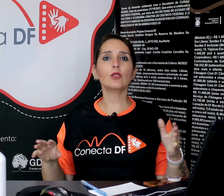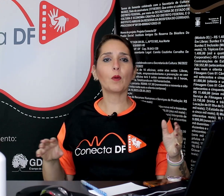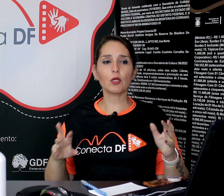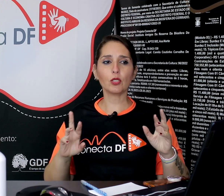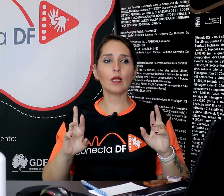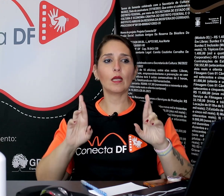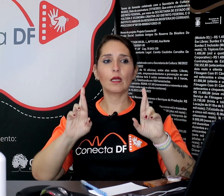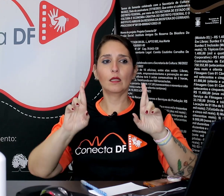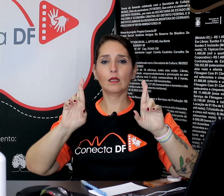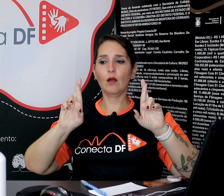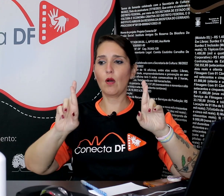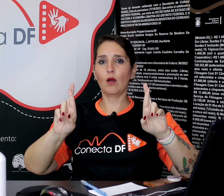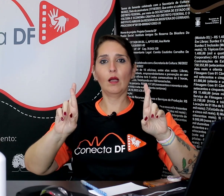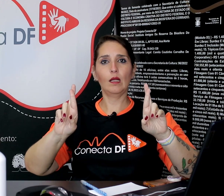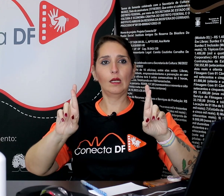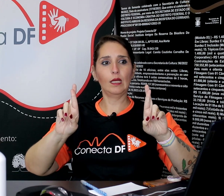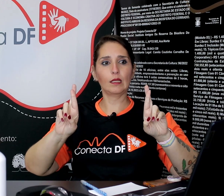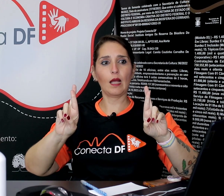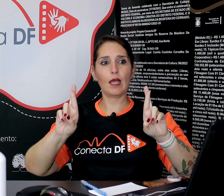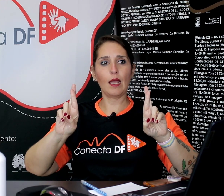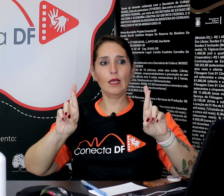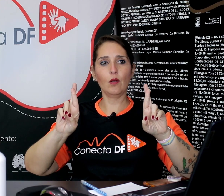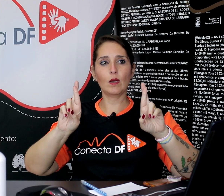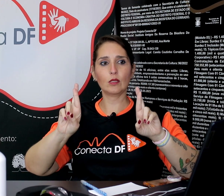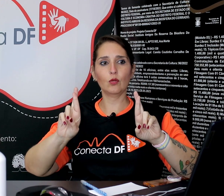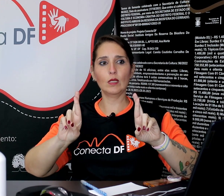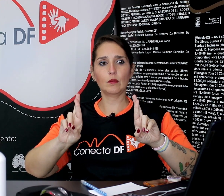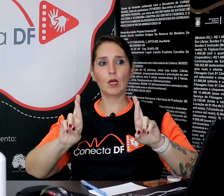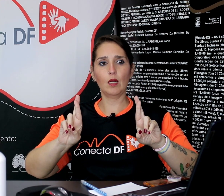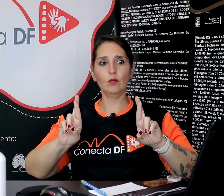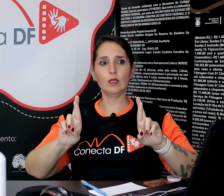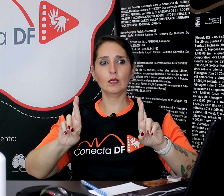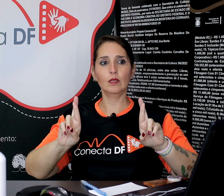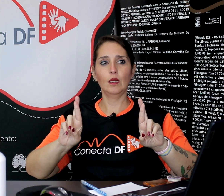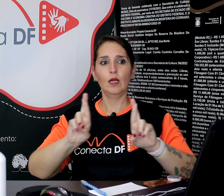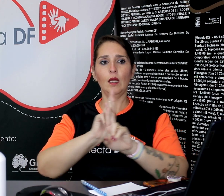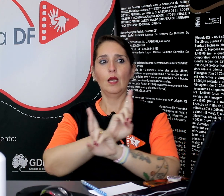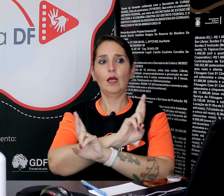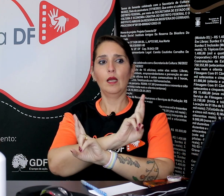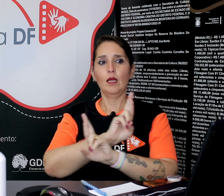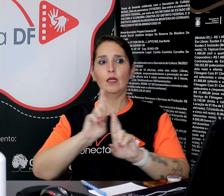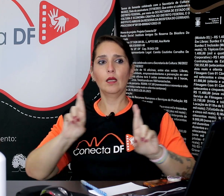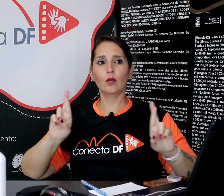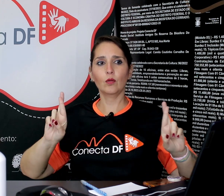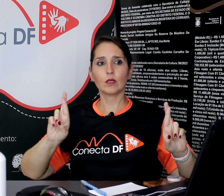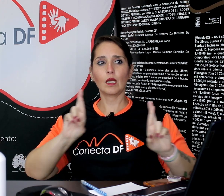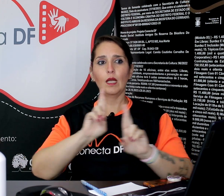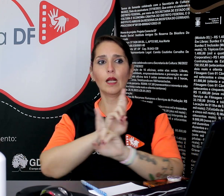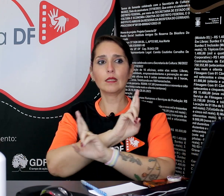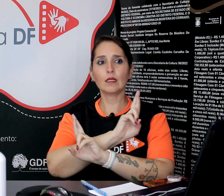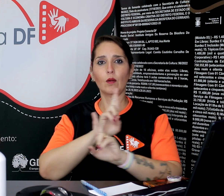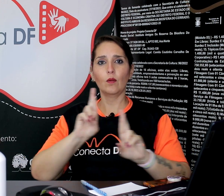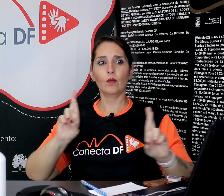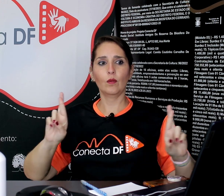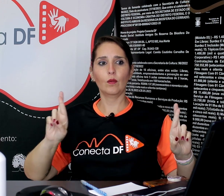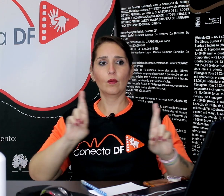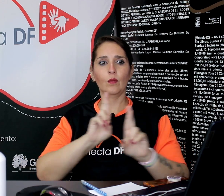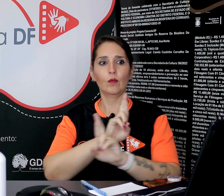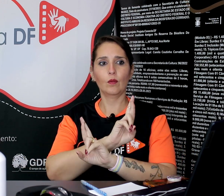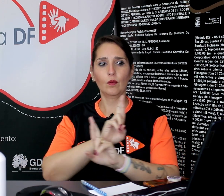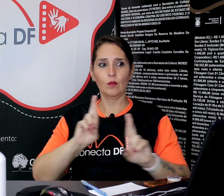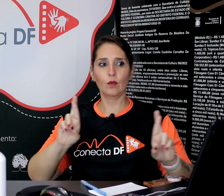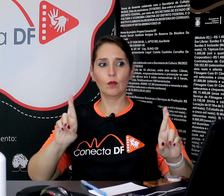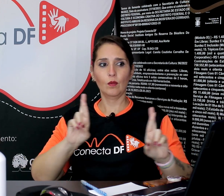que a gente pode ter. Então, ó, letra R com as duas mãos e cruza. Relação.